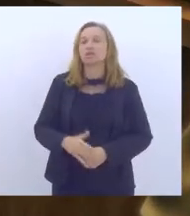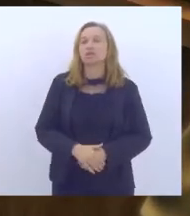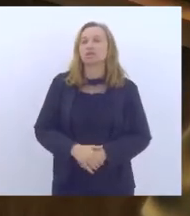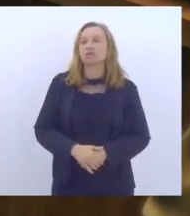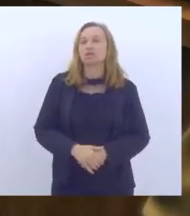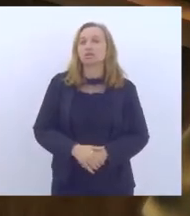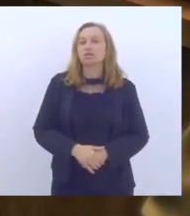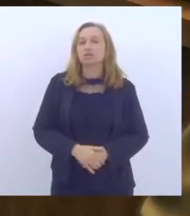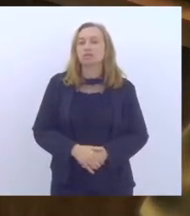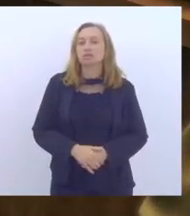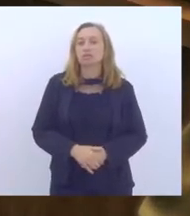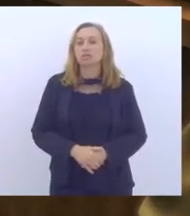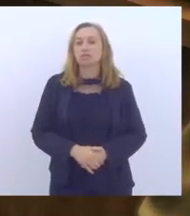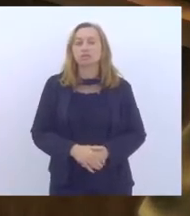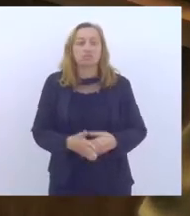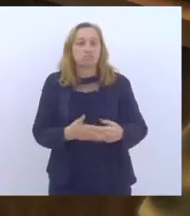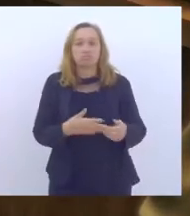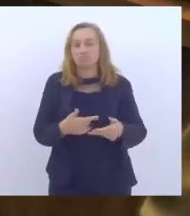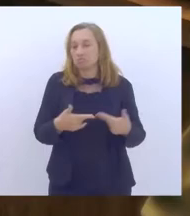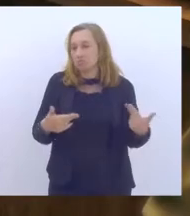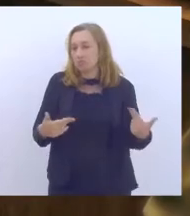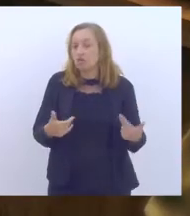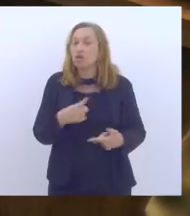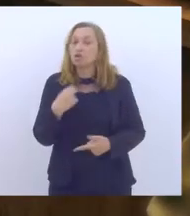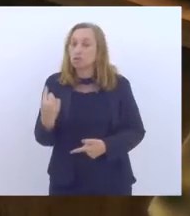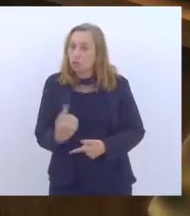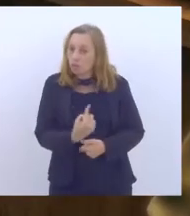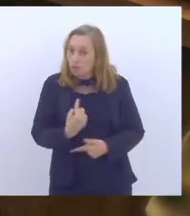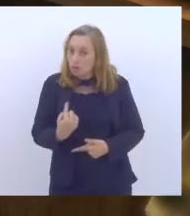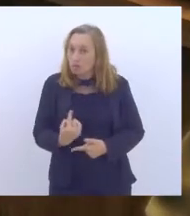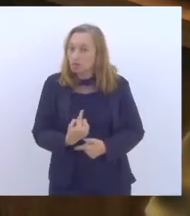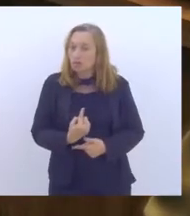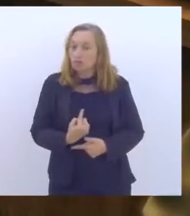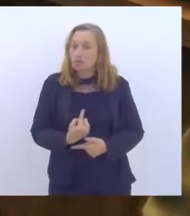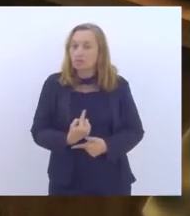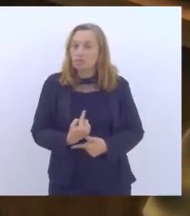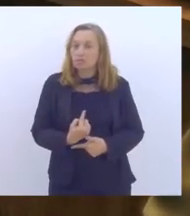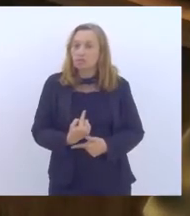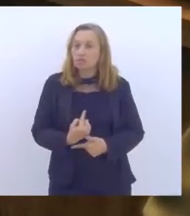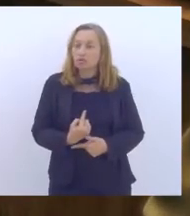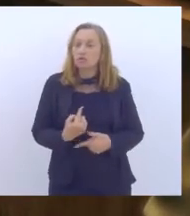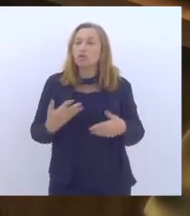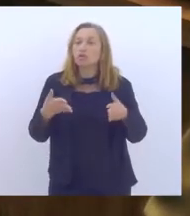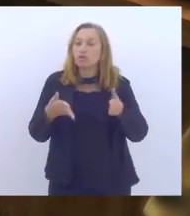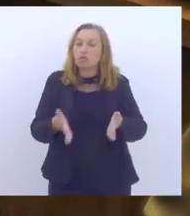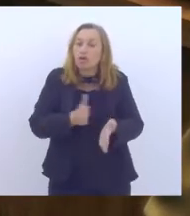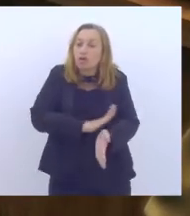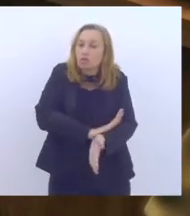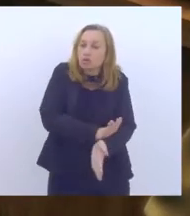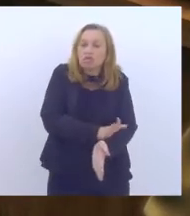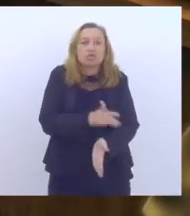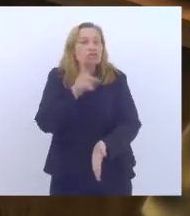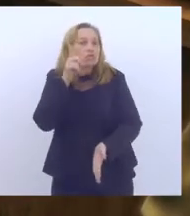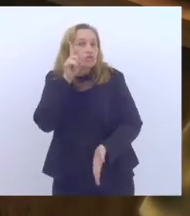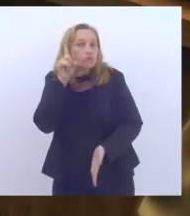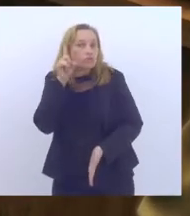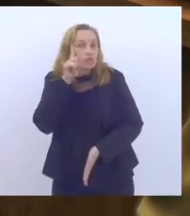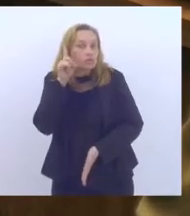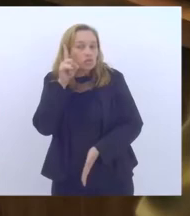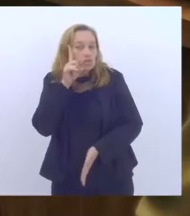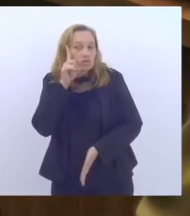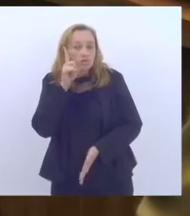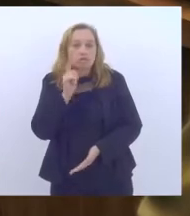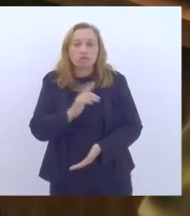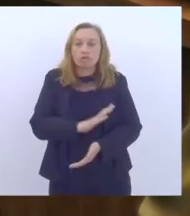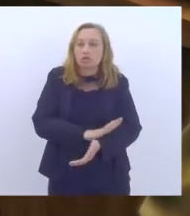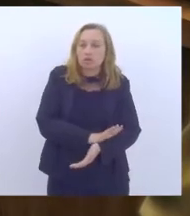artistas ou que seja nós somos Alvo do racismo cotidiano um